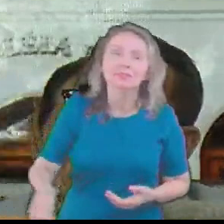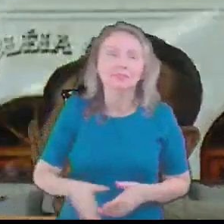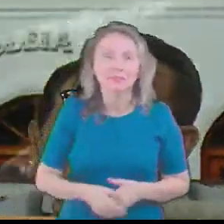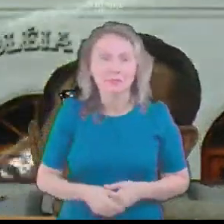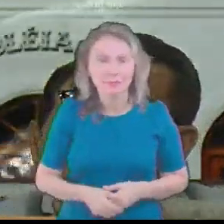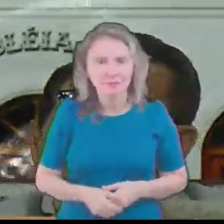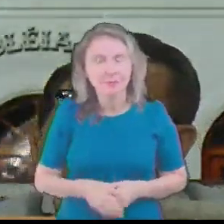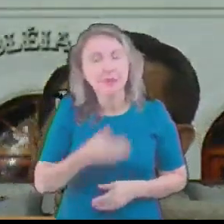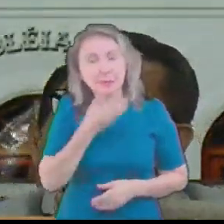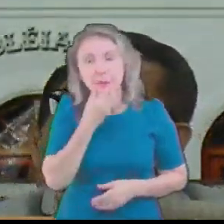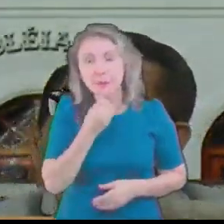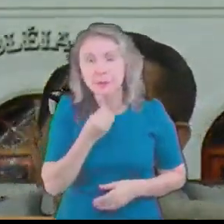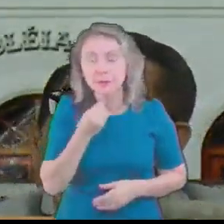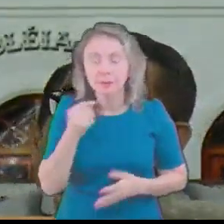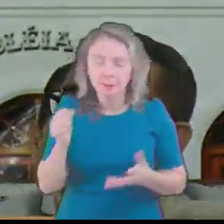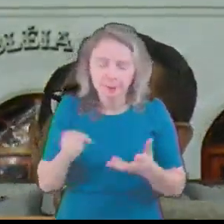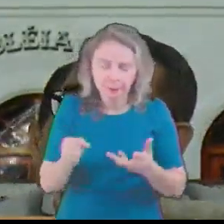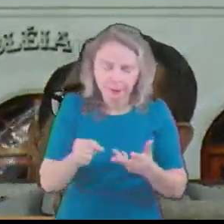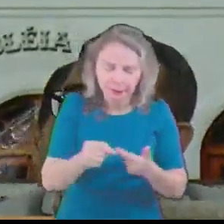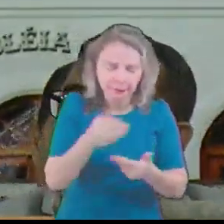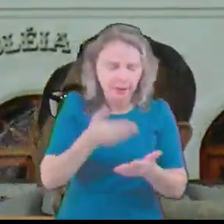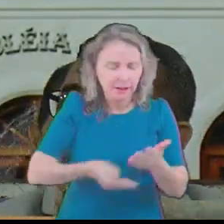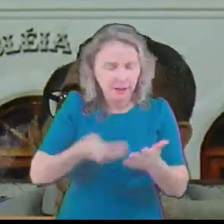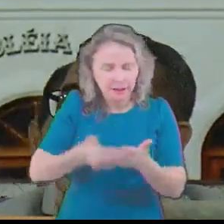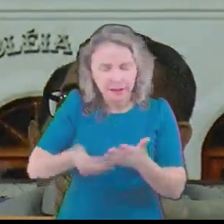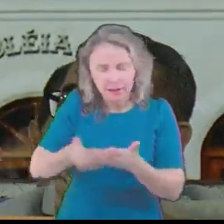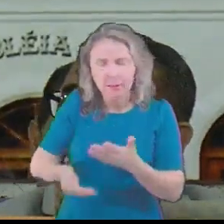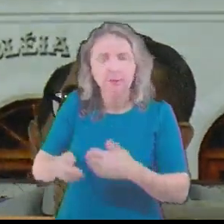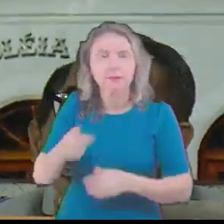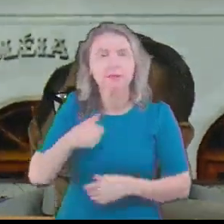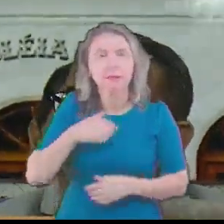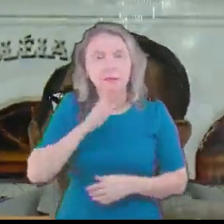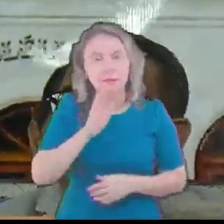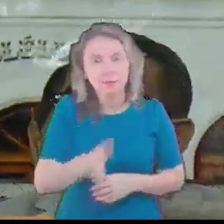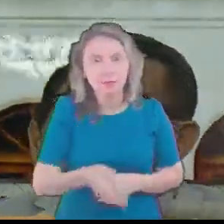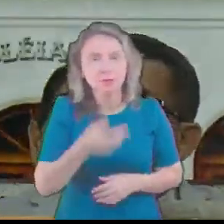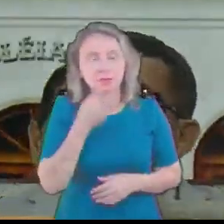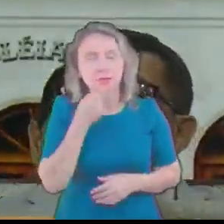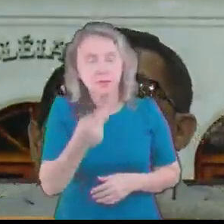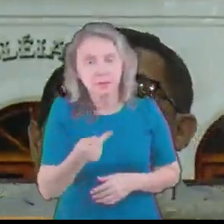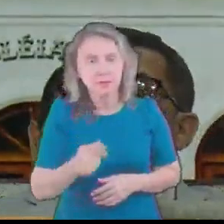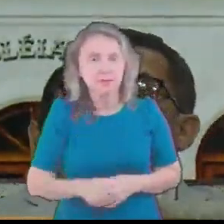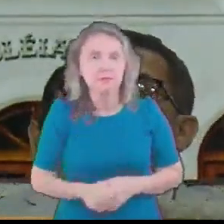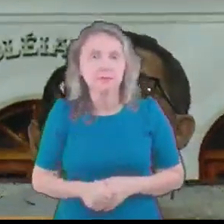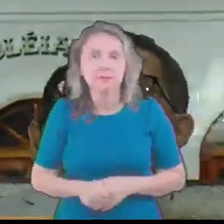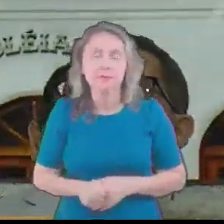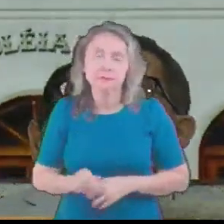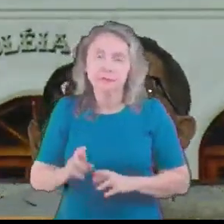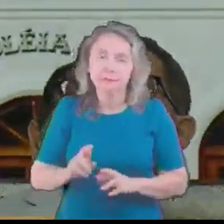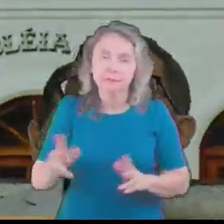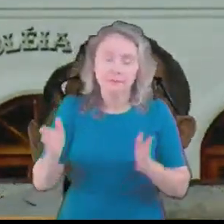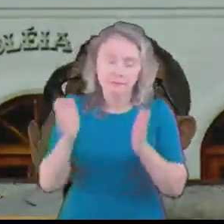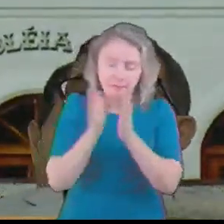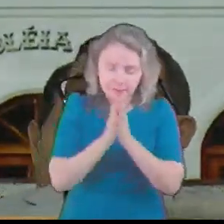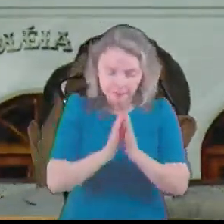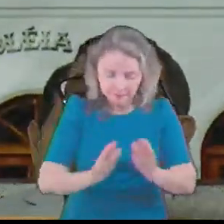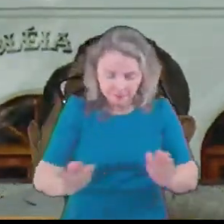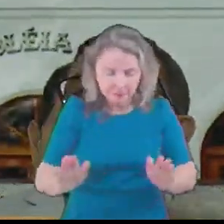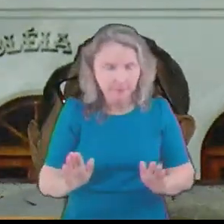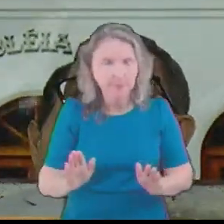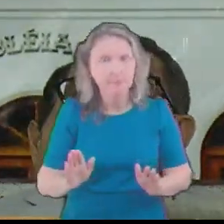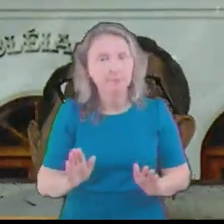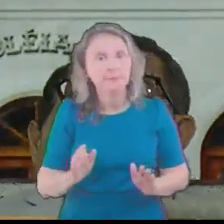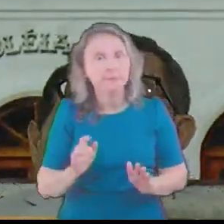homem perdeu tudo na vida, irmãos. Eu já falei que nós, contrários à adoração, a gente quando perde alguma